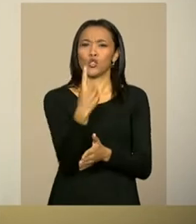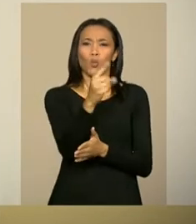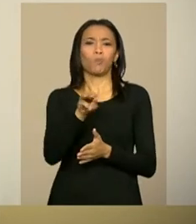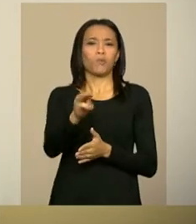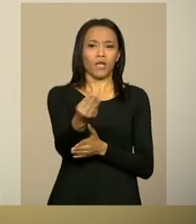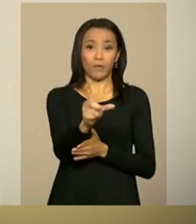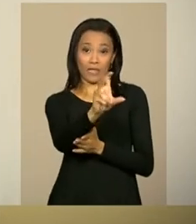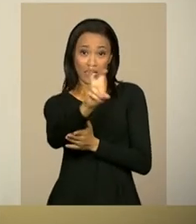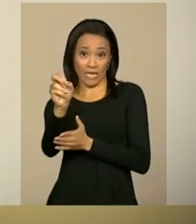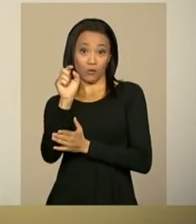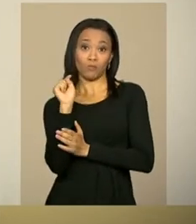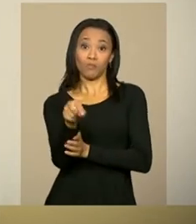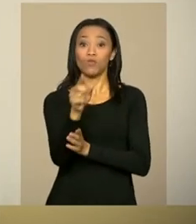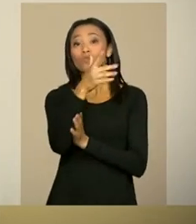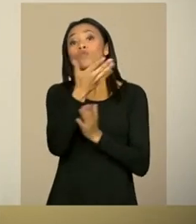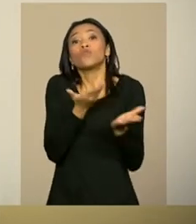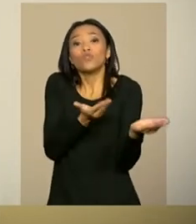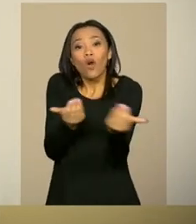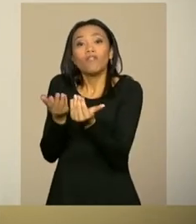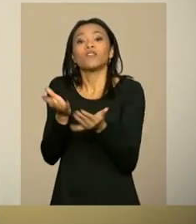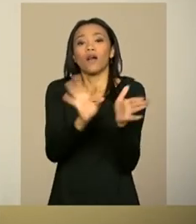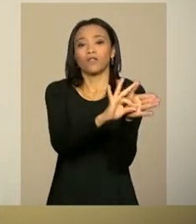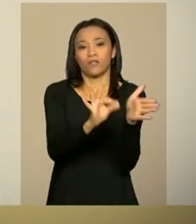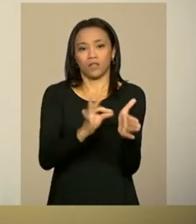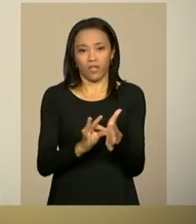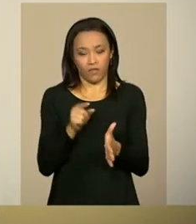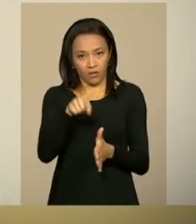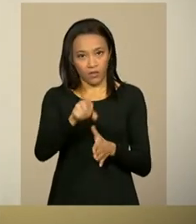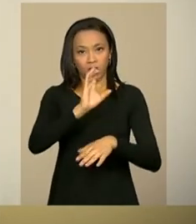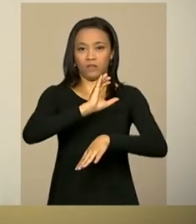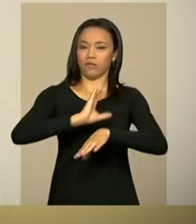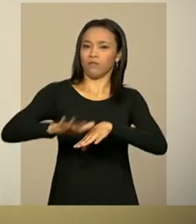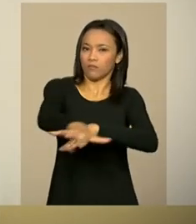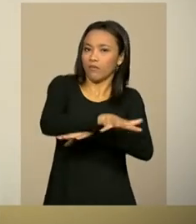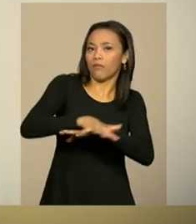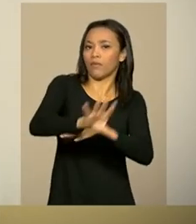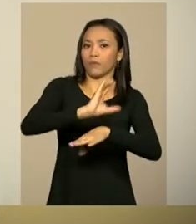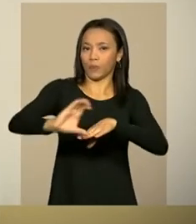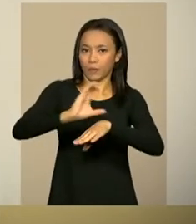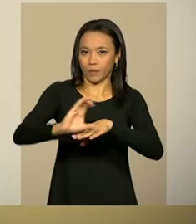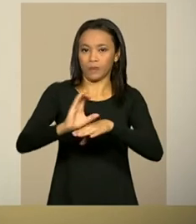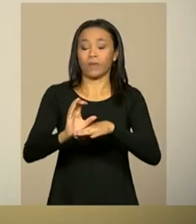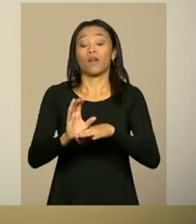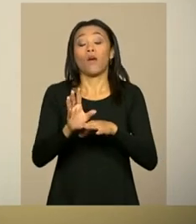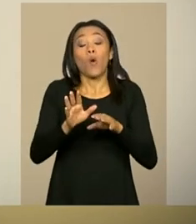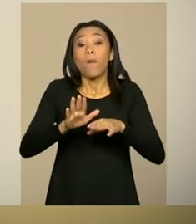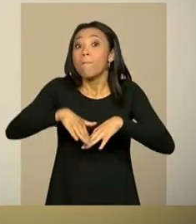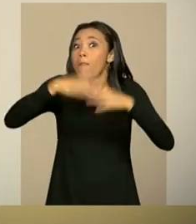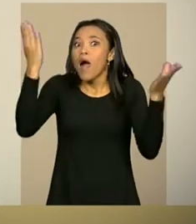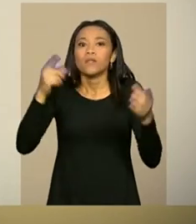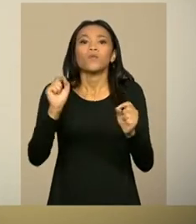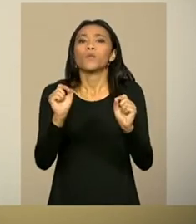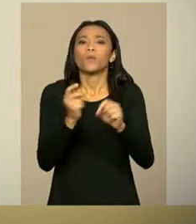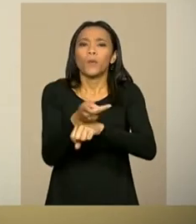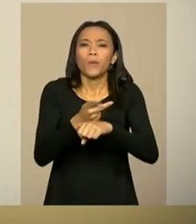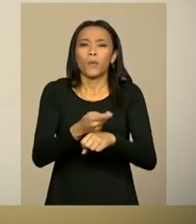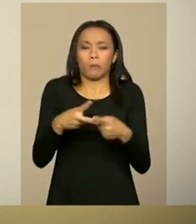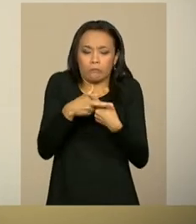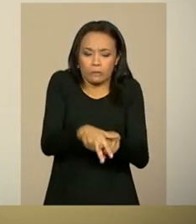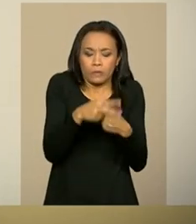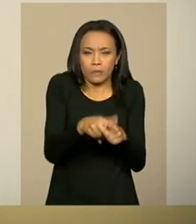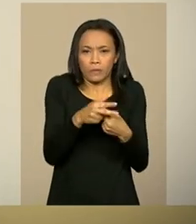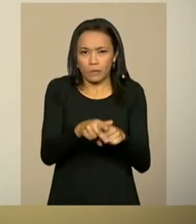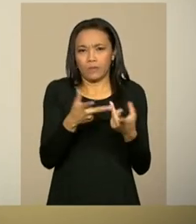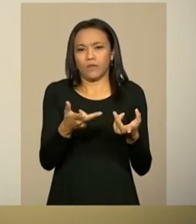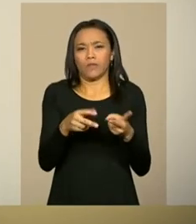500 mil jovens já se inscreveram no ensino técnico de nível médio os mais procurados são o de técnico em mecânica